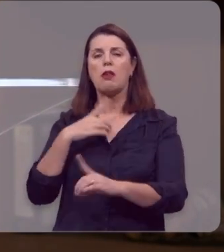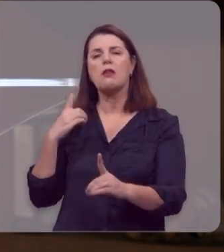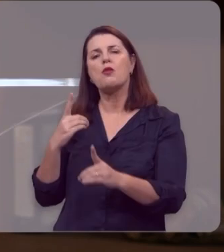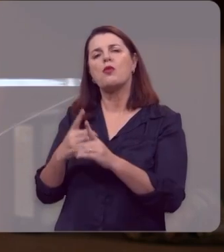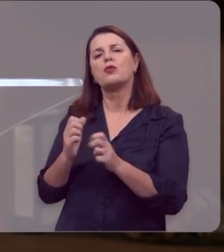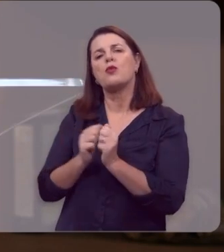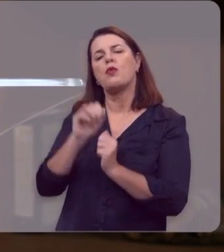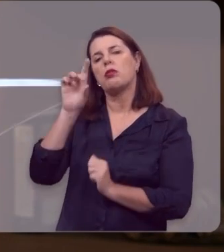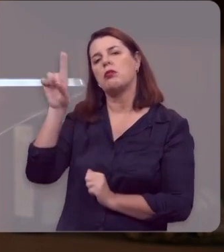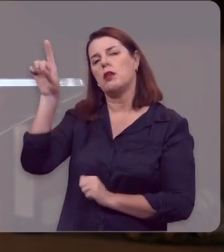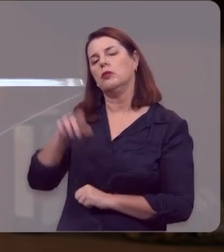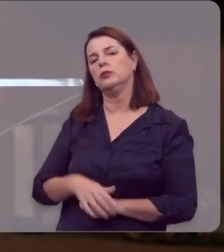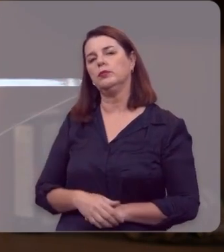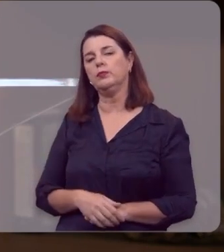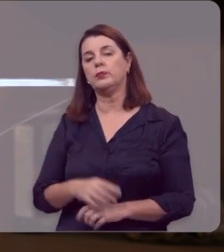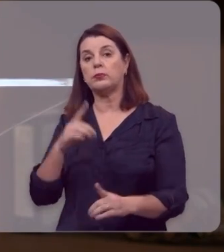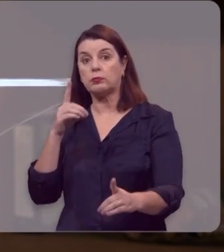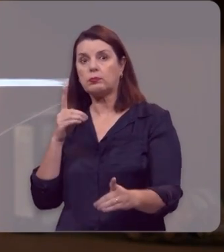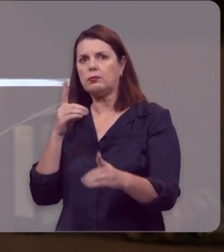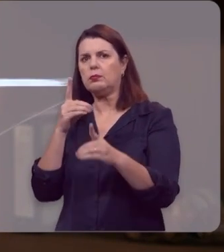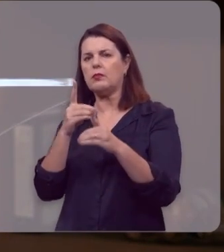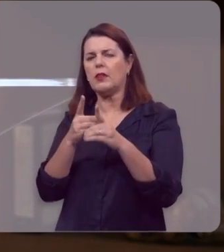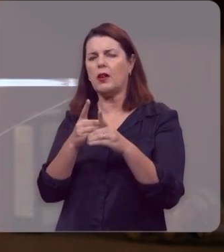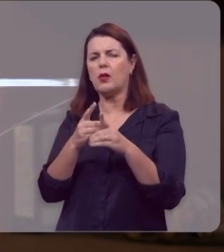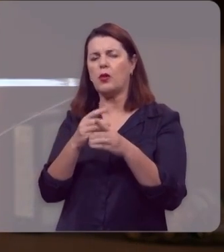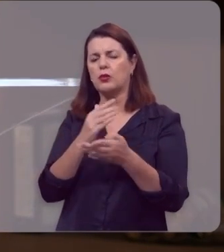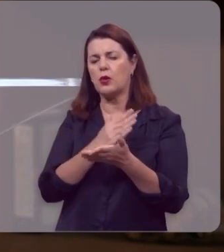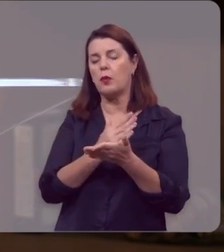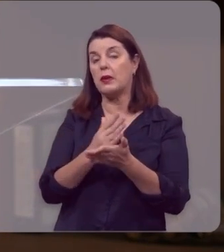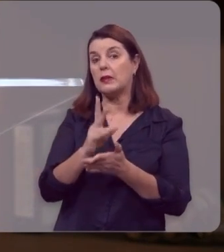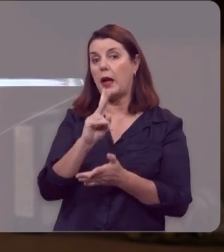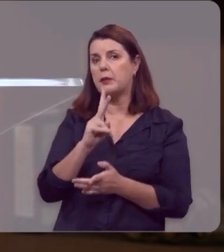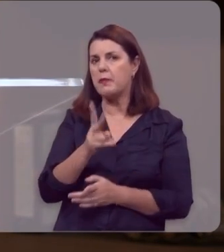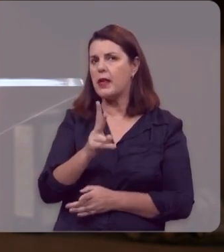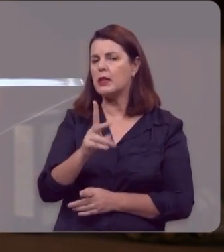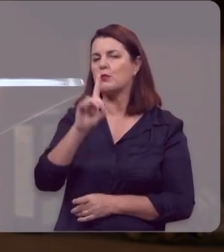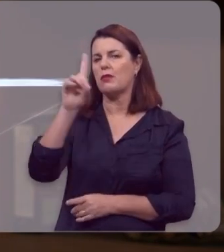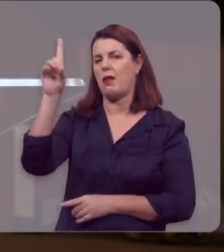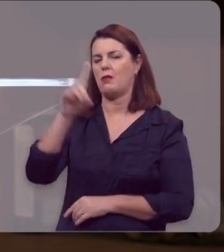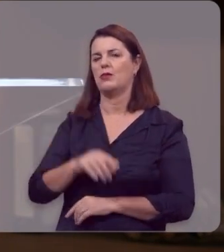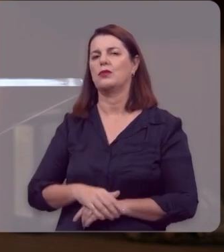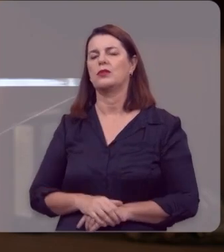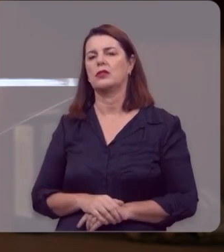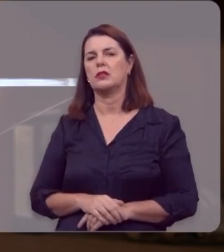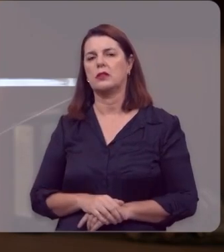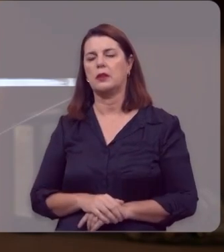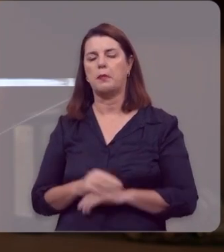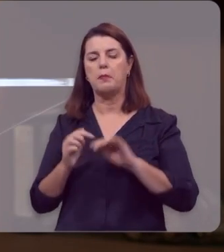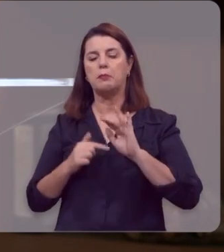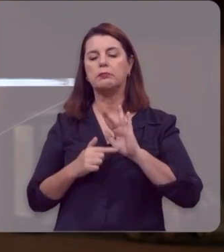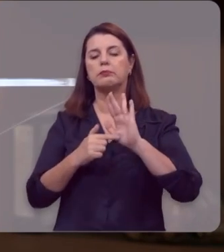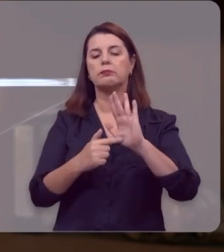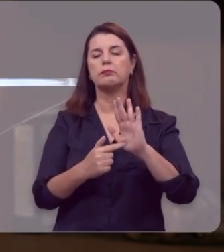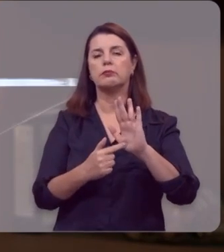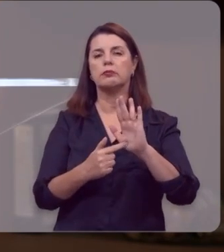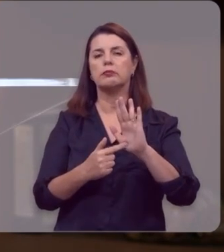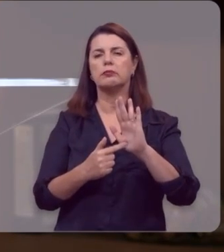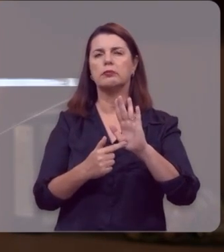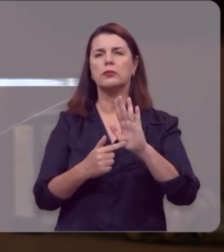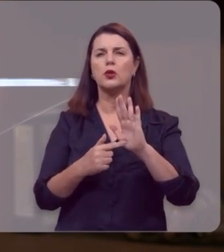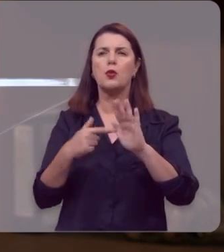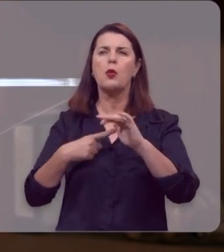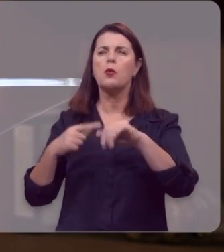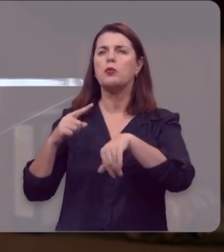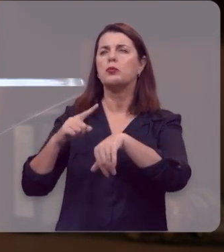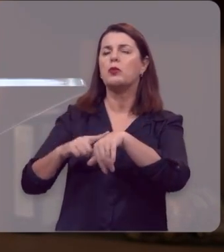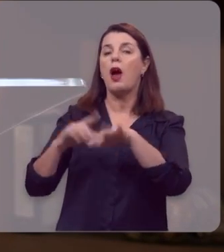Deus. Encontro iniciado pelo próprio Deus, que aparece numa teofania, um